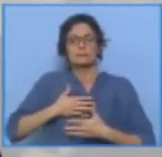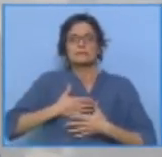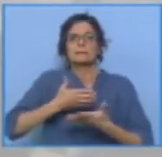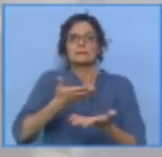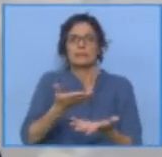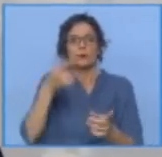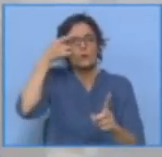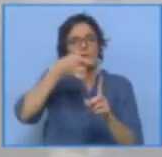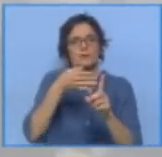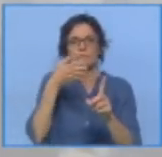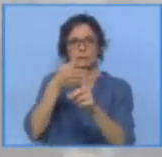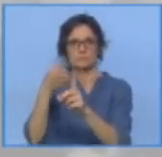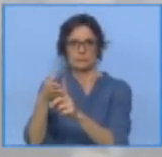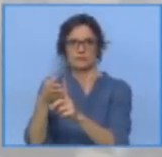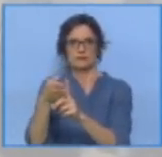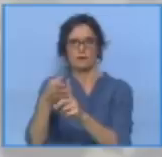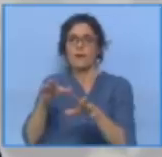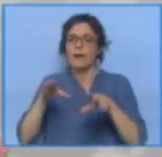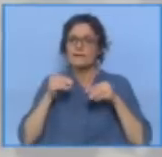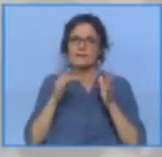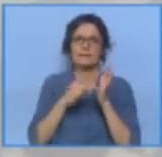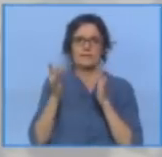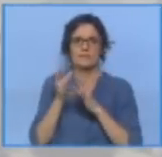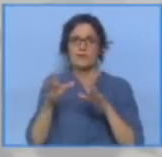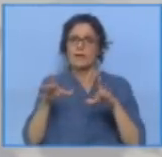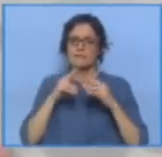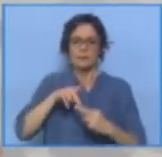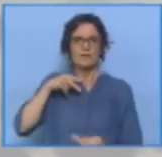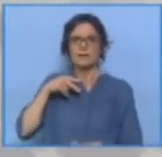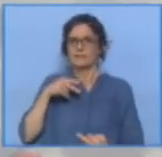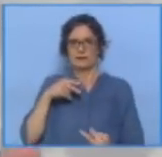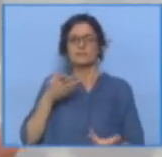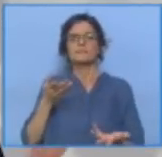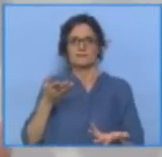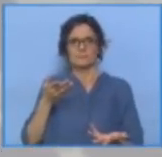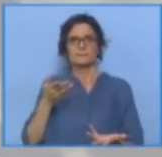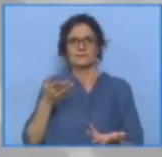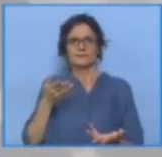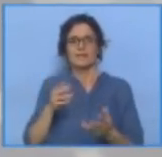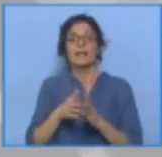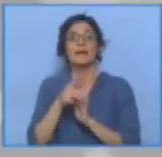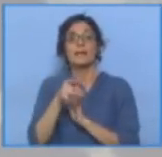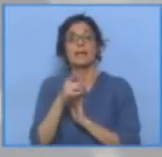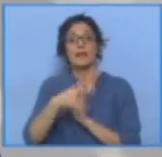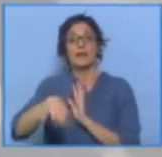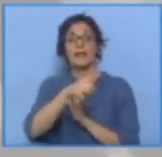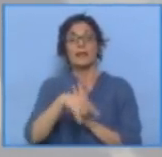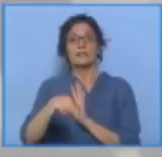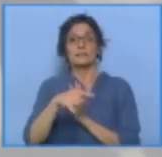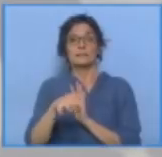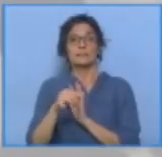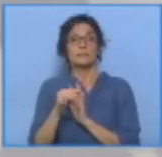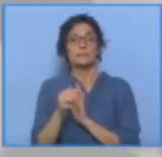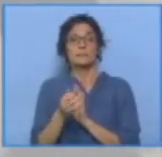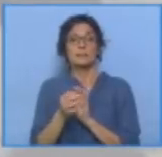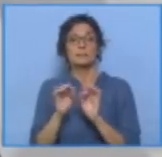esta salvação que vem pela nascente de água, que é a fonte da vida de Jesus. Nós fazemos essa ligação precisamente na proposta que nós temos